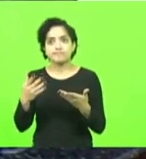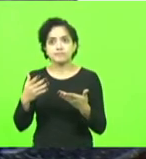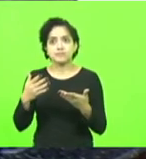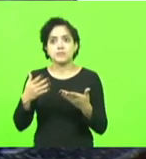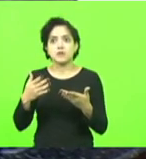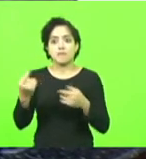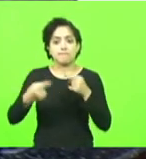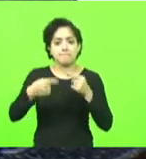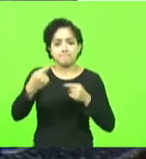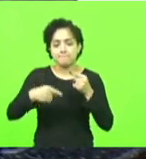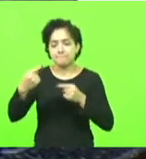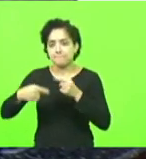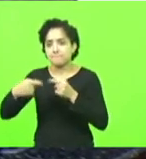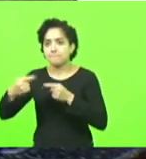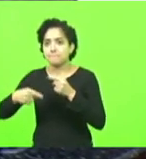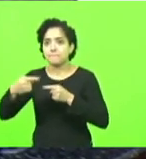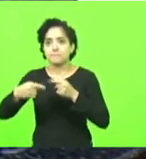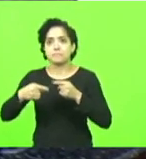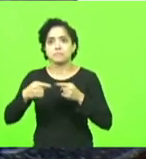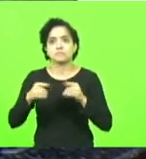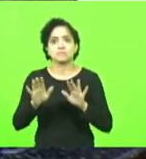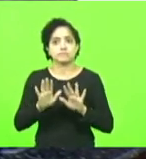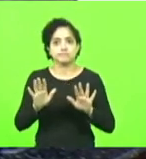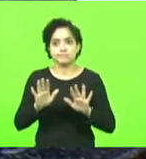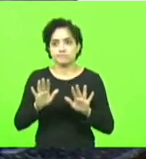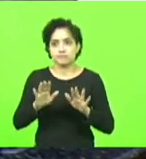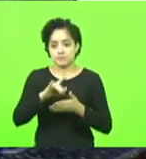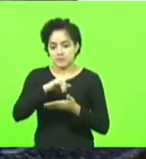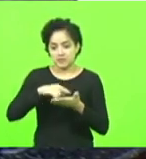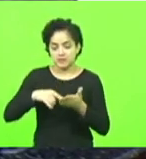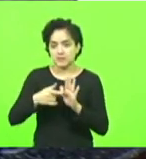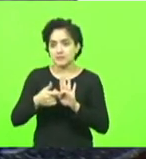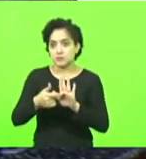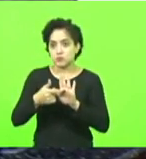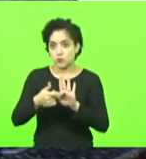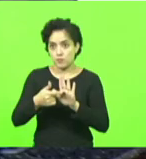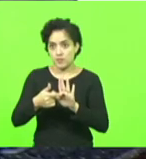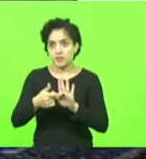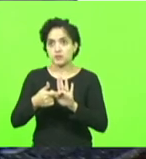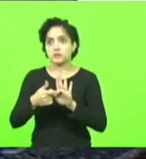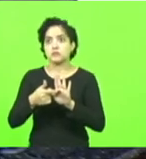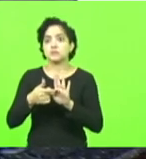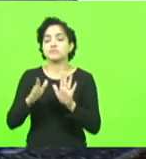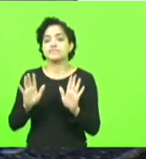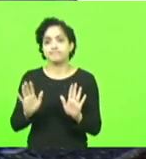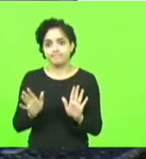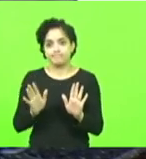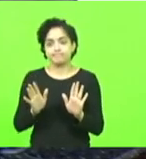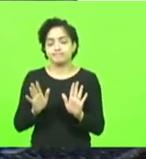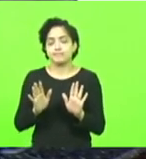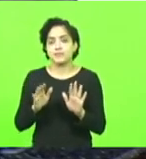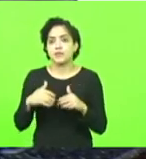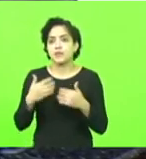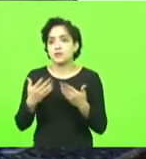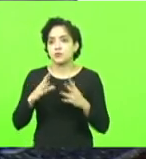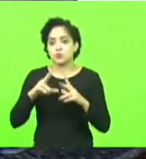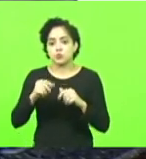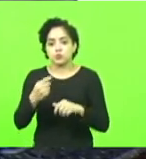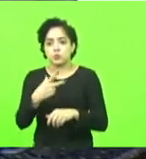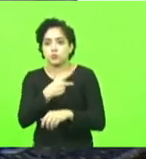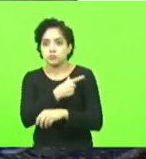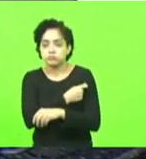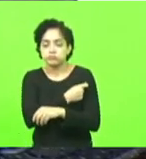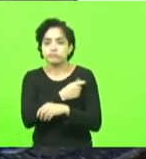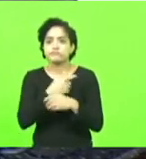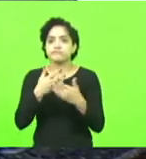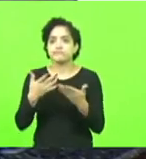politizar até essa praga desse passaporte, que já foi politizado, tudo em relação à vacina, tudo